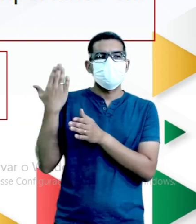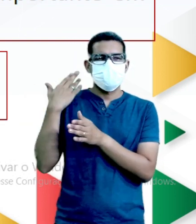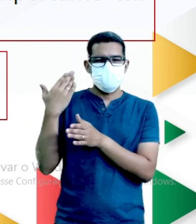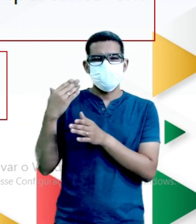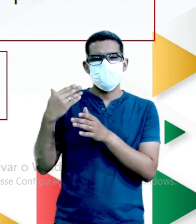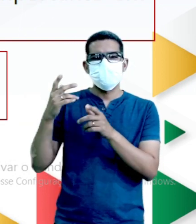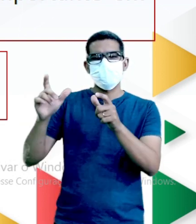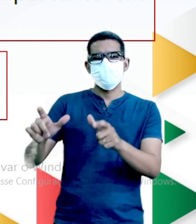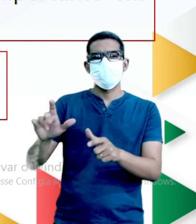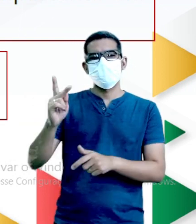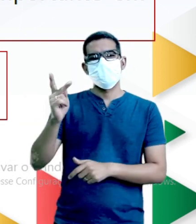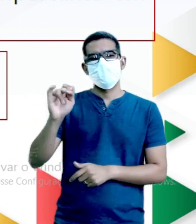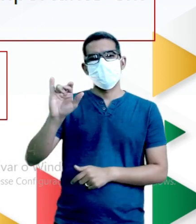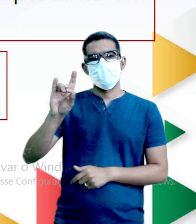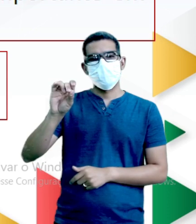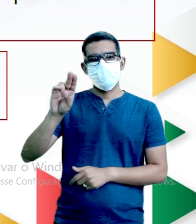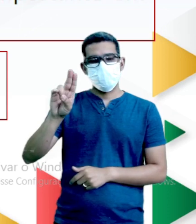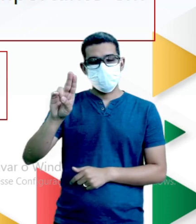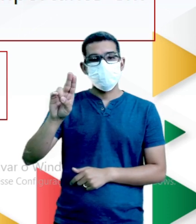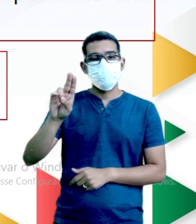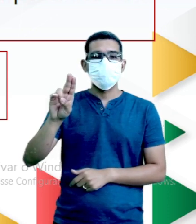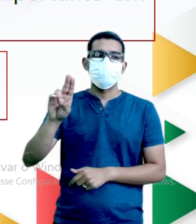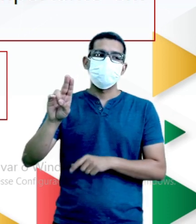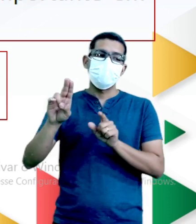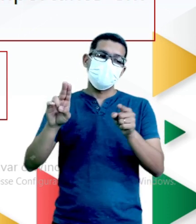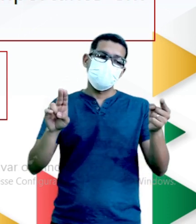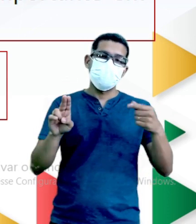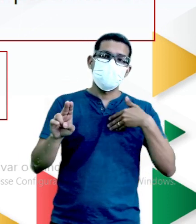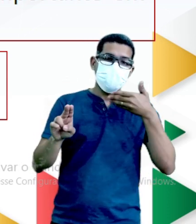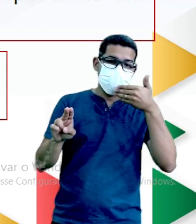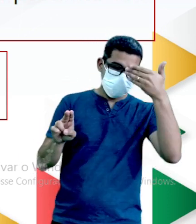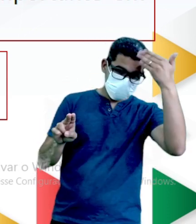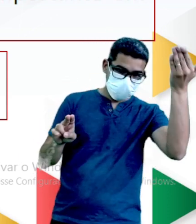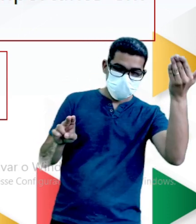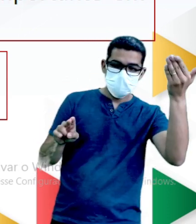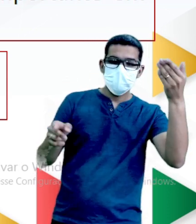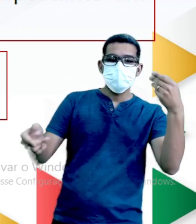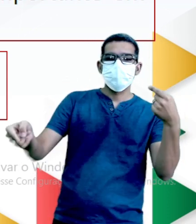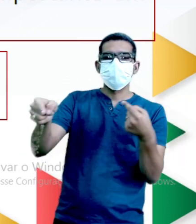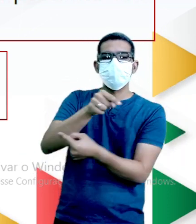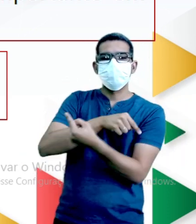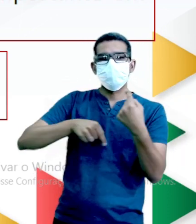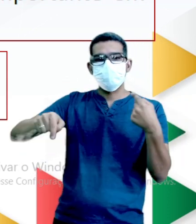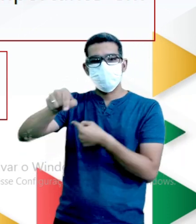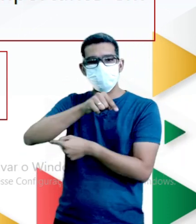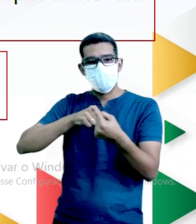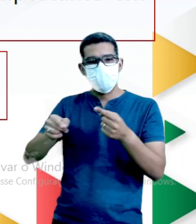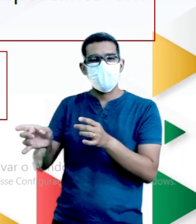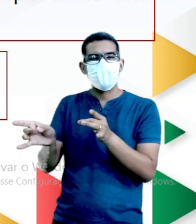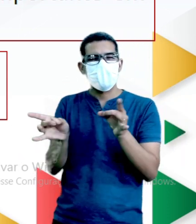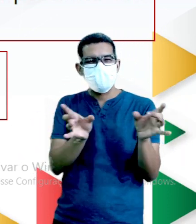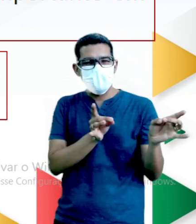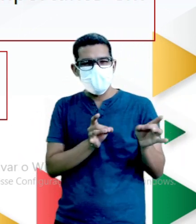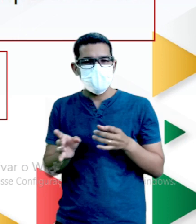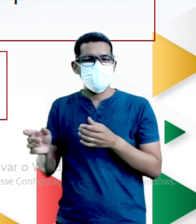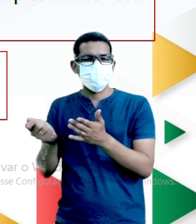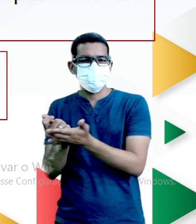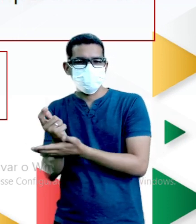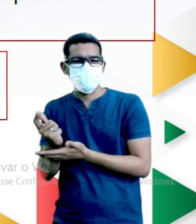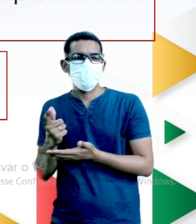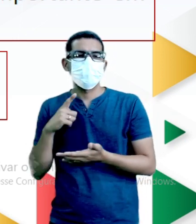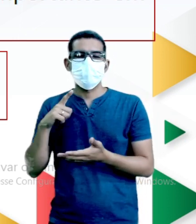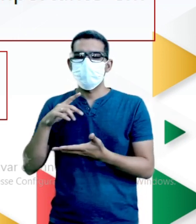hindus e os árabes que tinham um vínculo comercial muito forte com os hindus assumiram